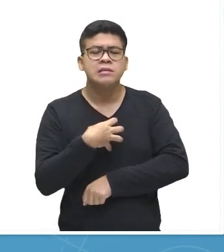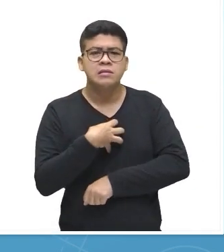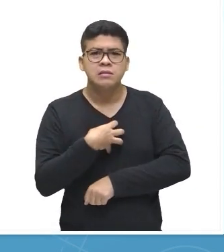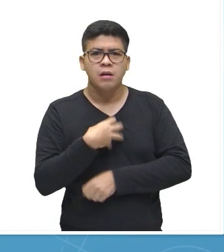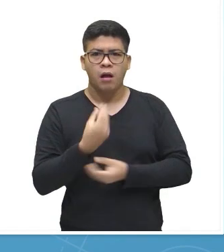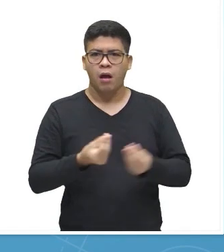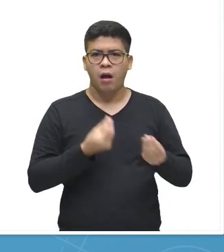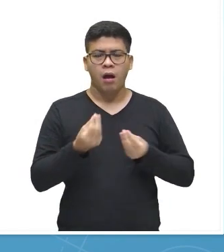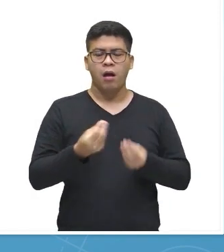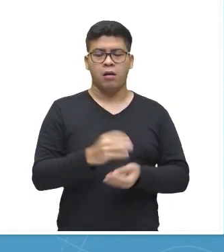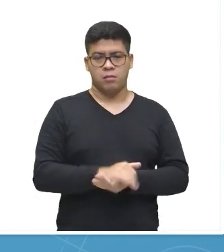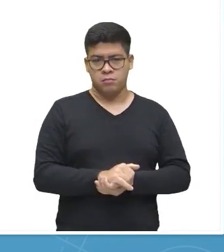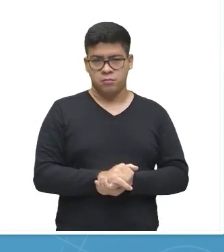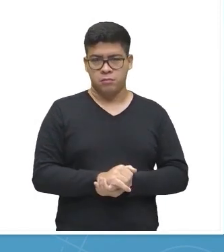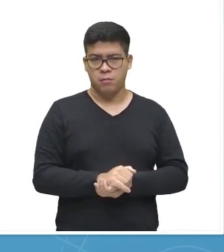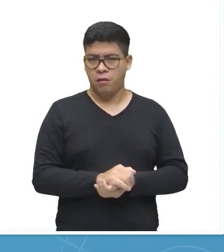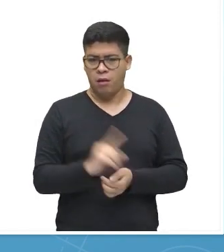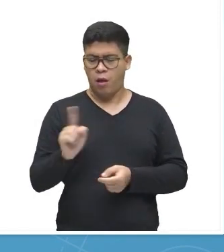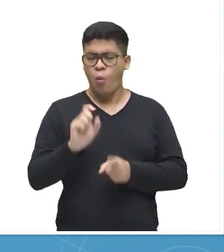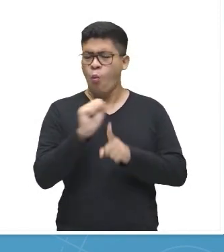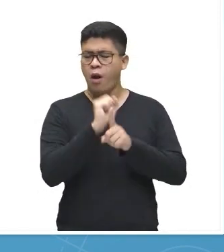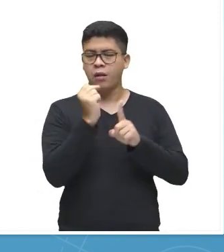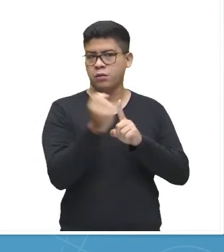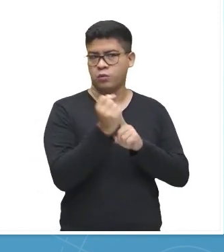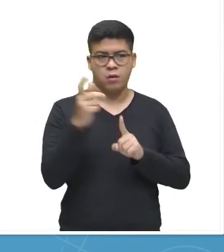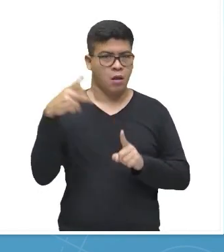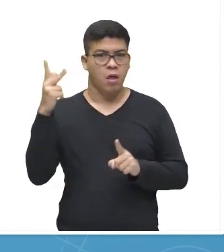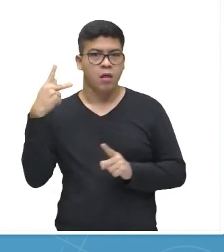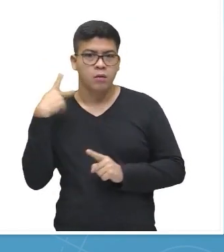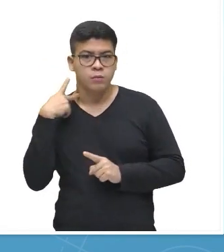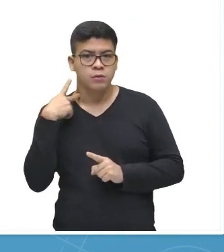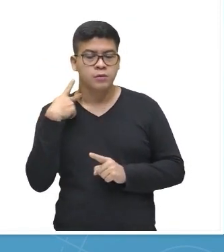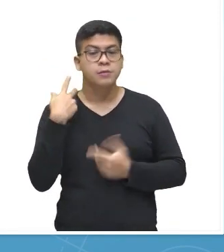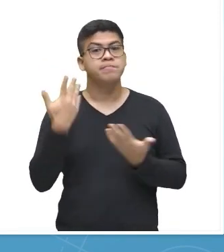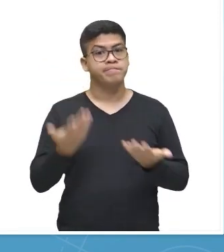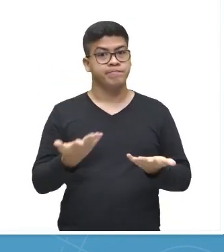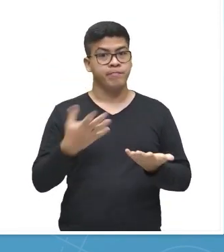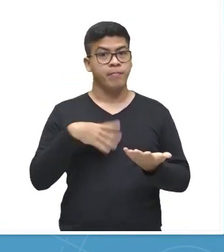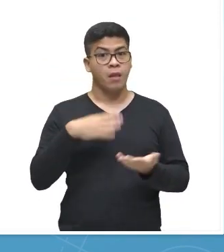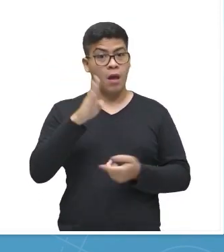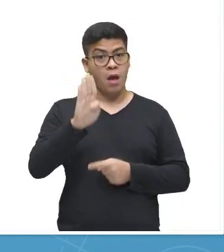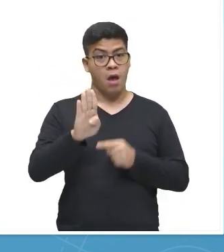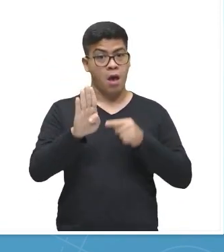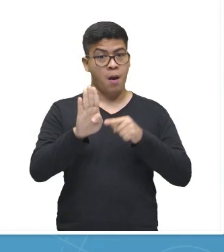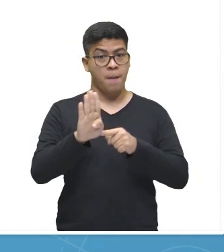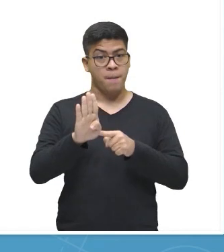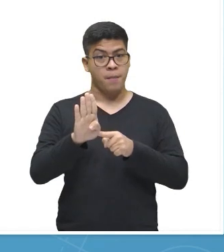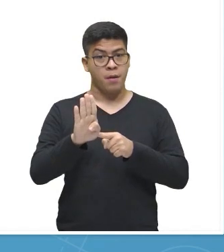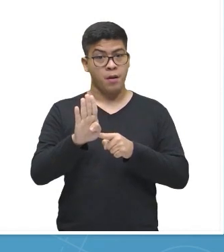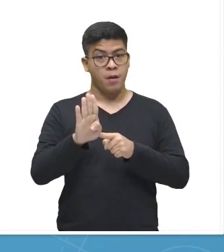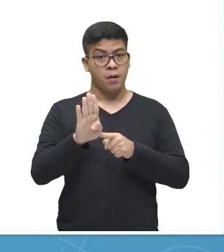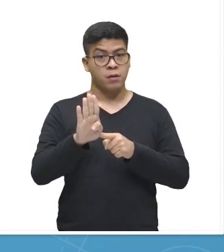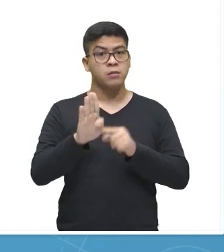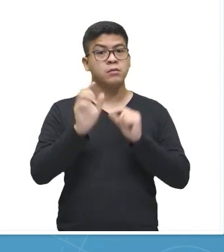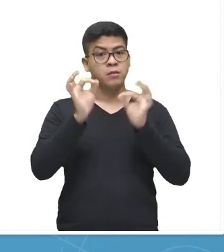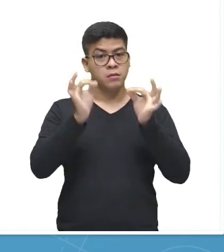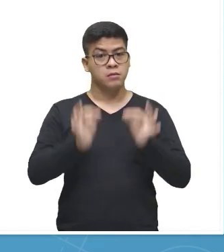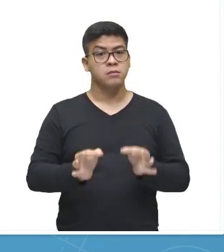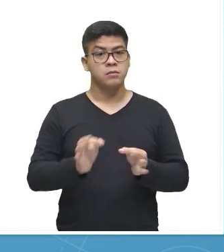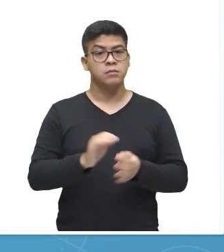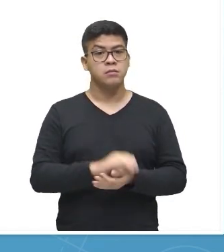na dimensão social e política, certo? Então, essa é a nossa